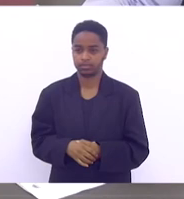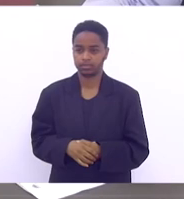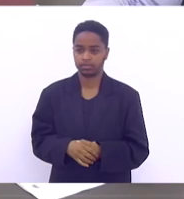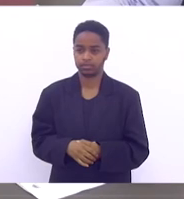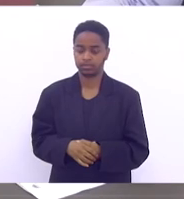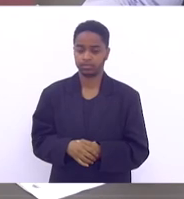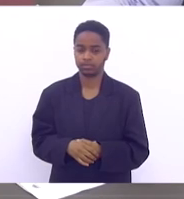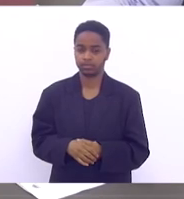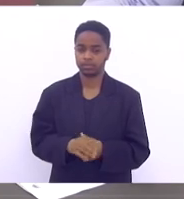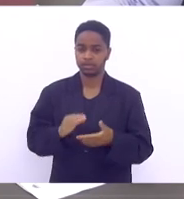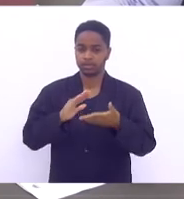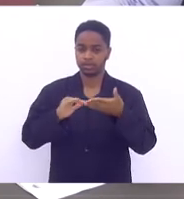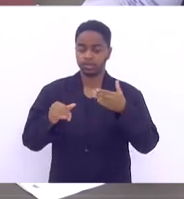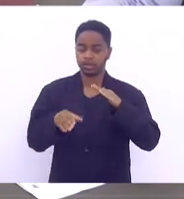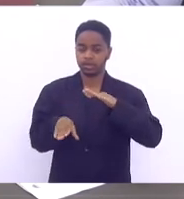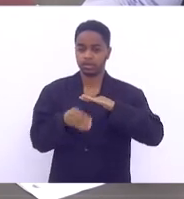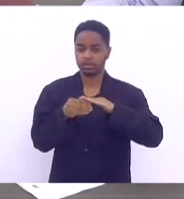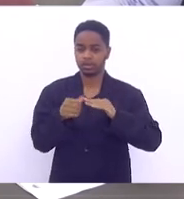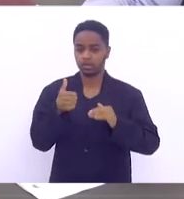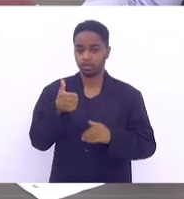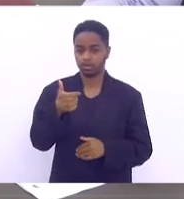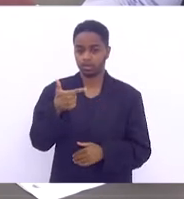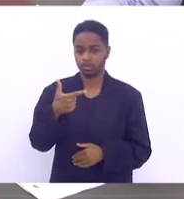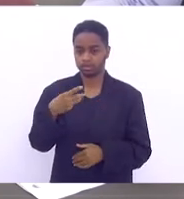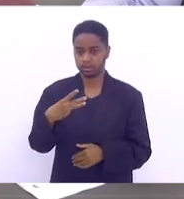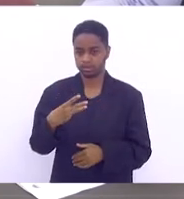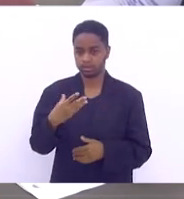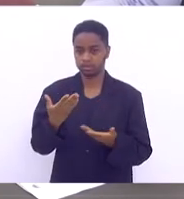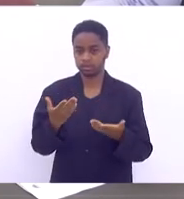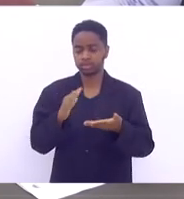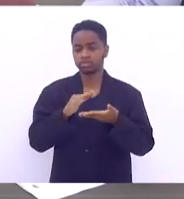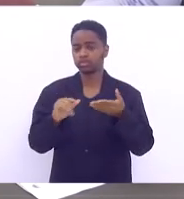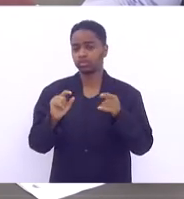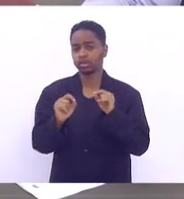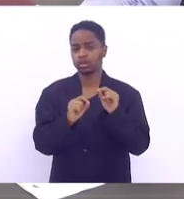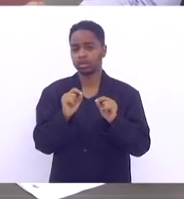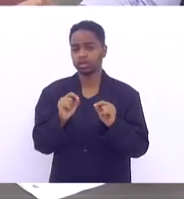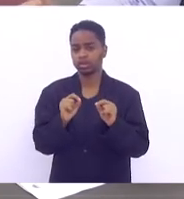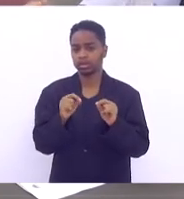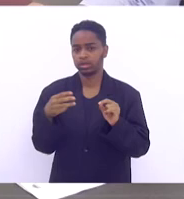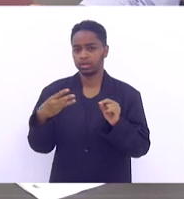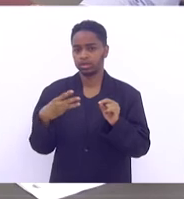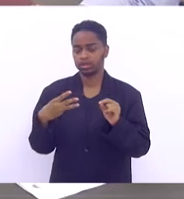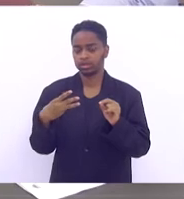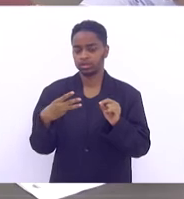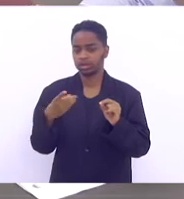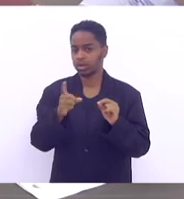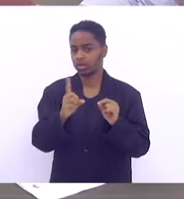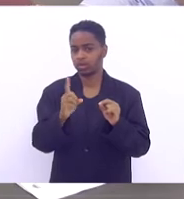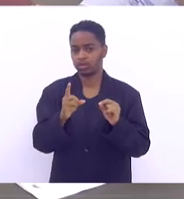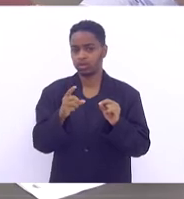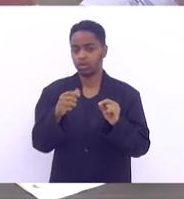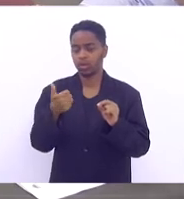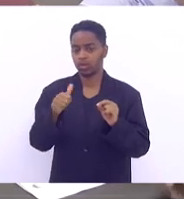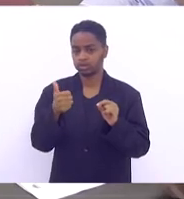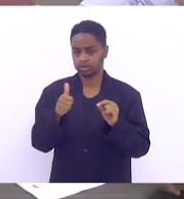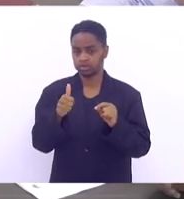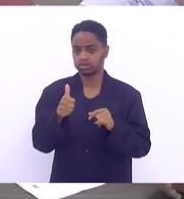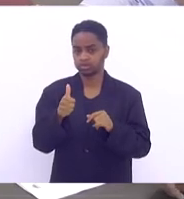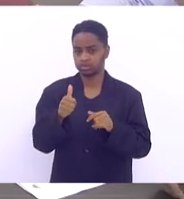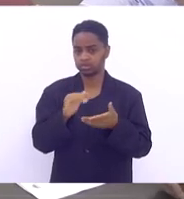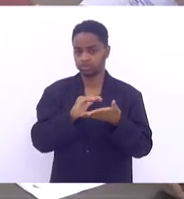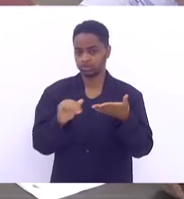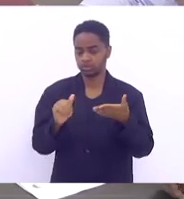emenda 1, 2 e 3. Sim, aí o senhor suprimiu o... Suprimiu o terceiro. Não, suprimiu o 11.